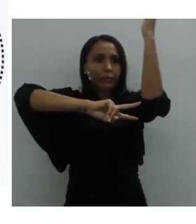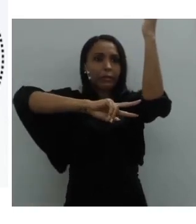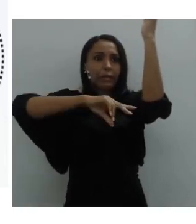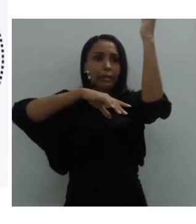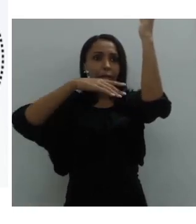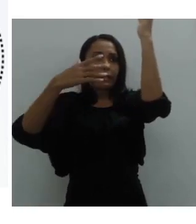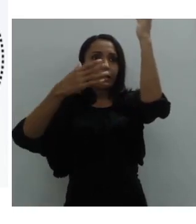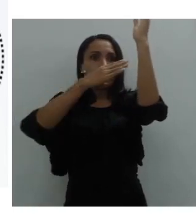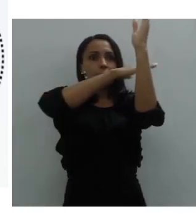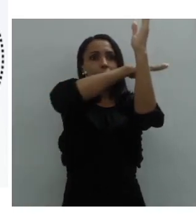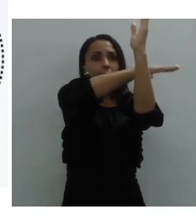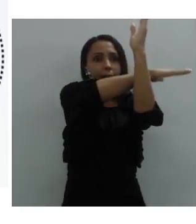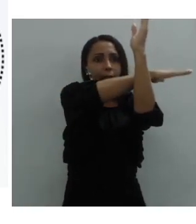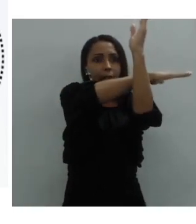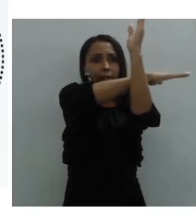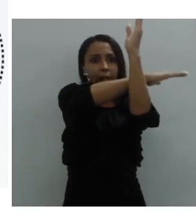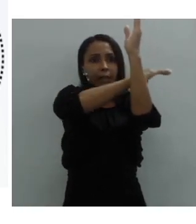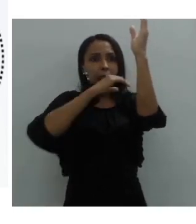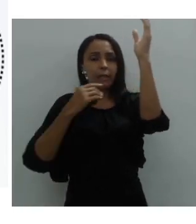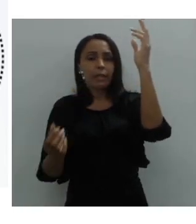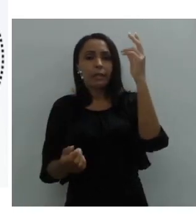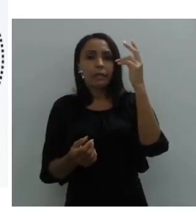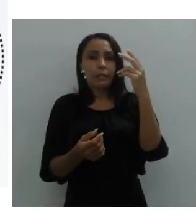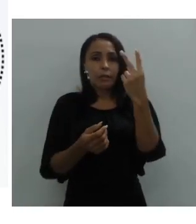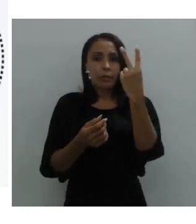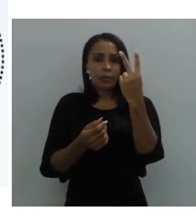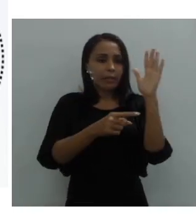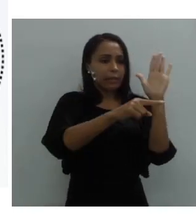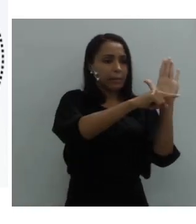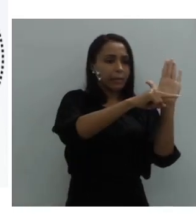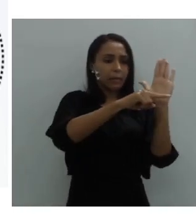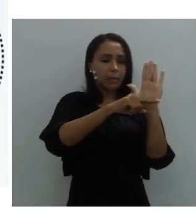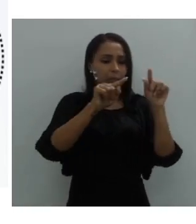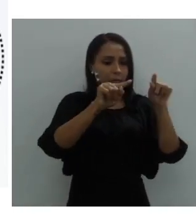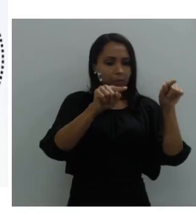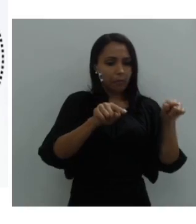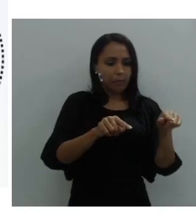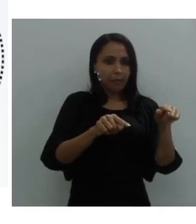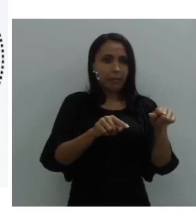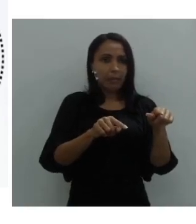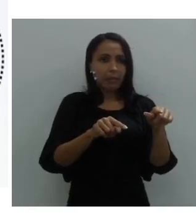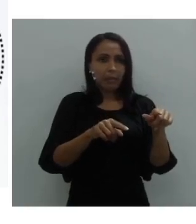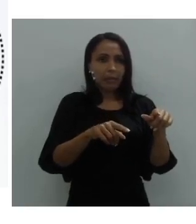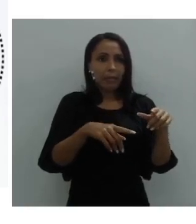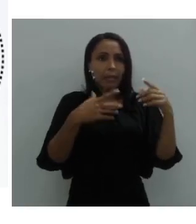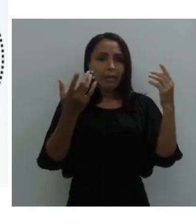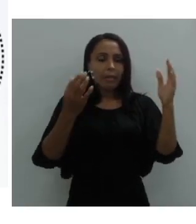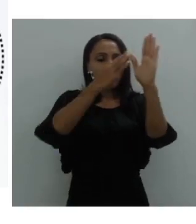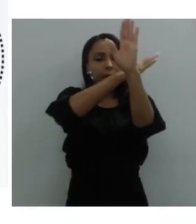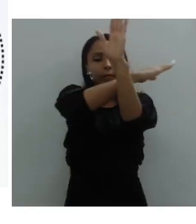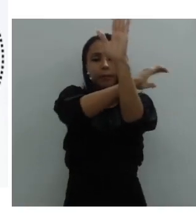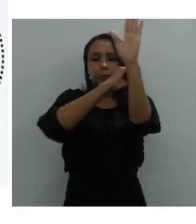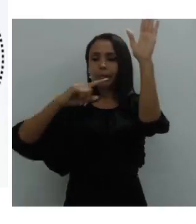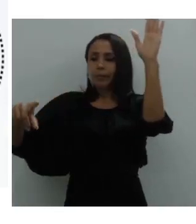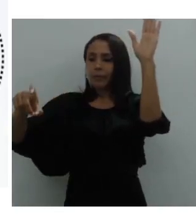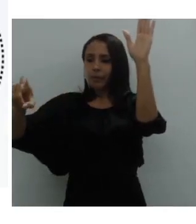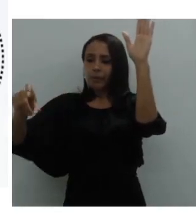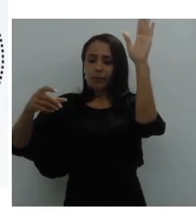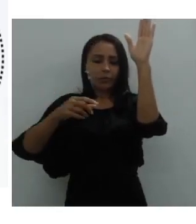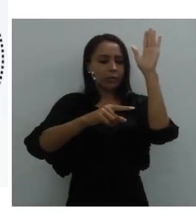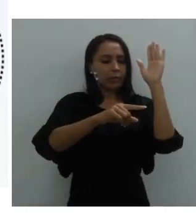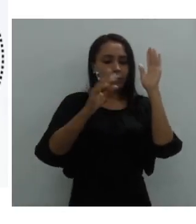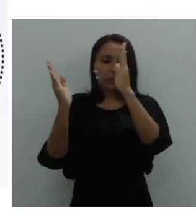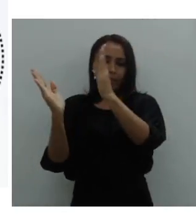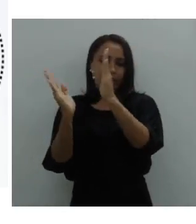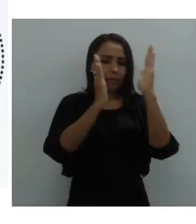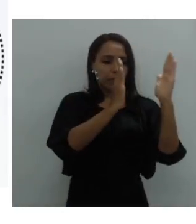entre parênteses dois sinais de menos, ou seja, o x é negativo, quer dizer, da esquerda do